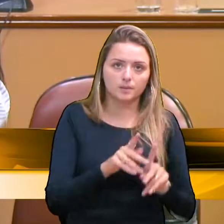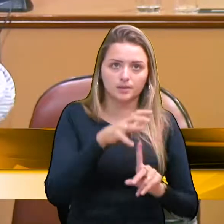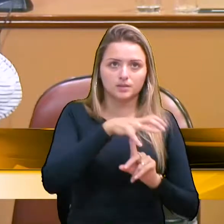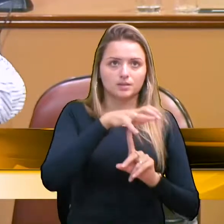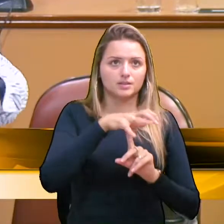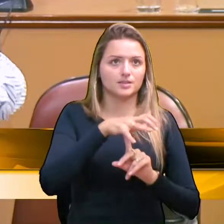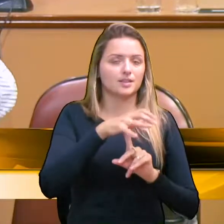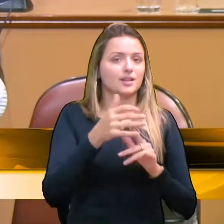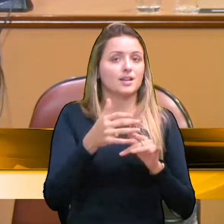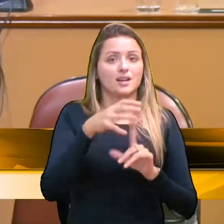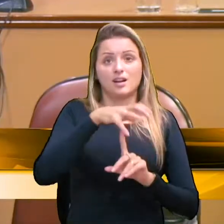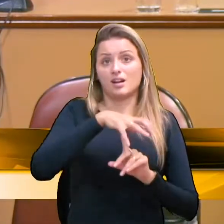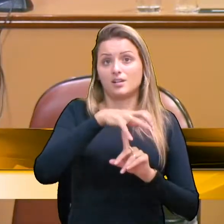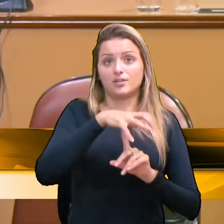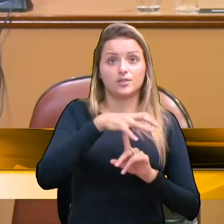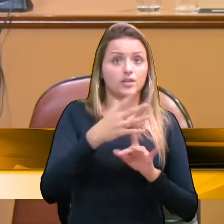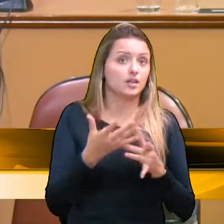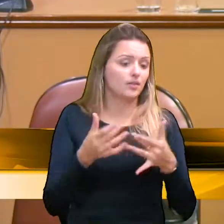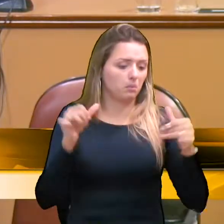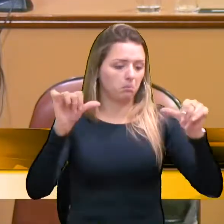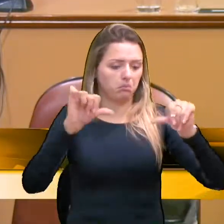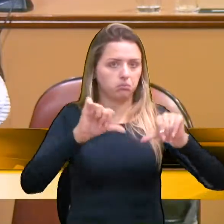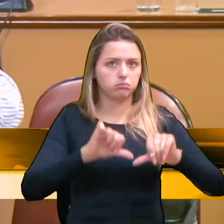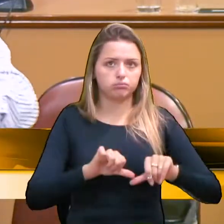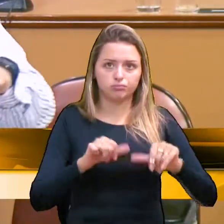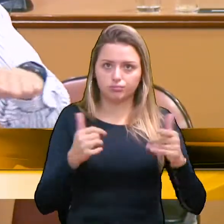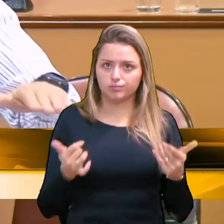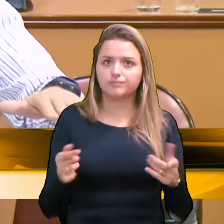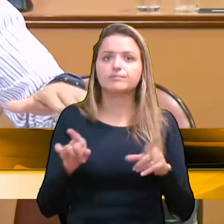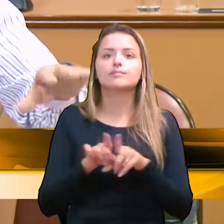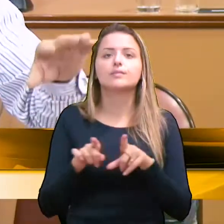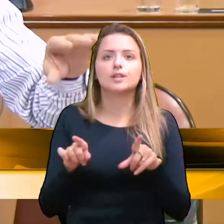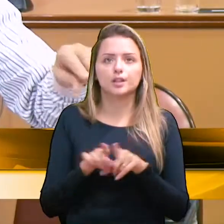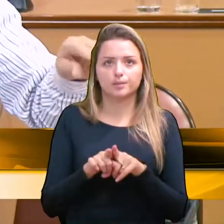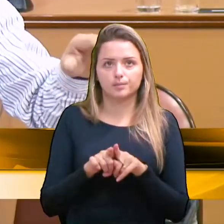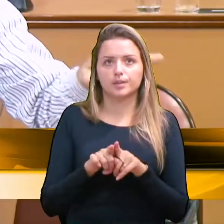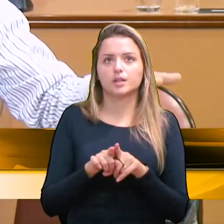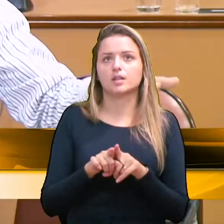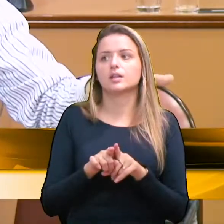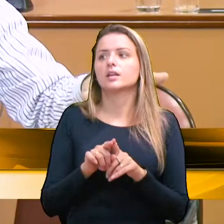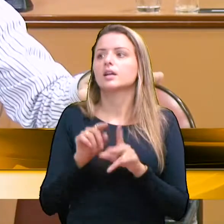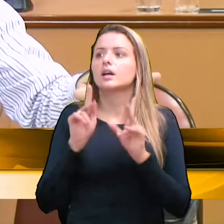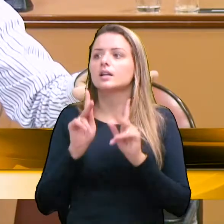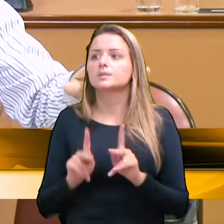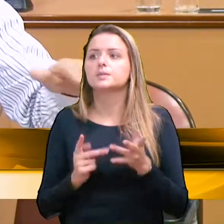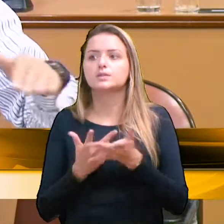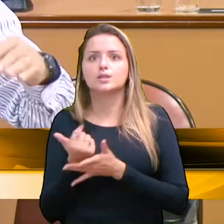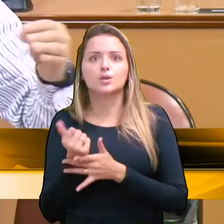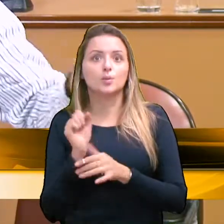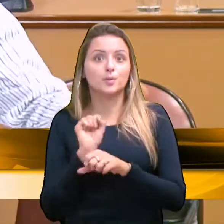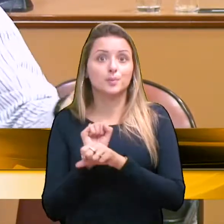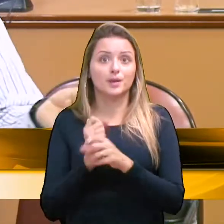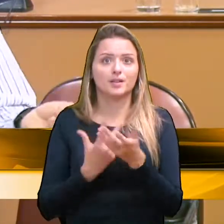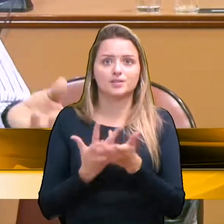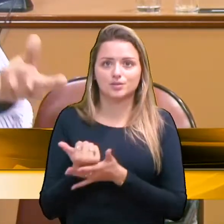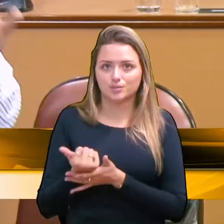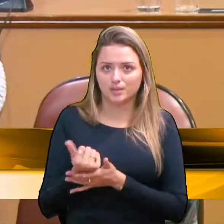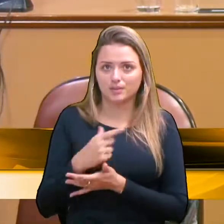cai de qualidade, consequentemente cai também no consumidor. Vai